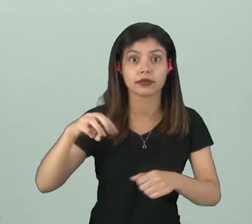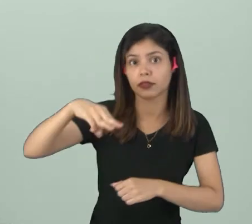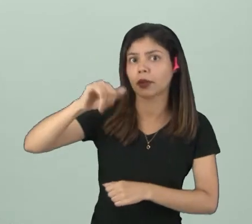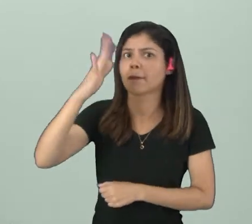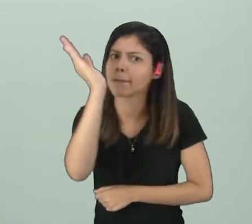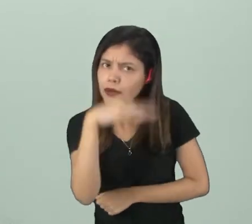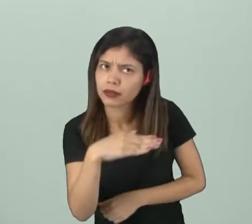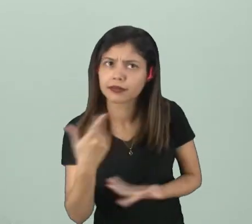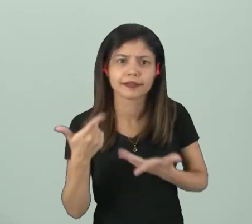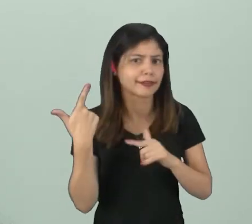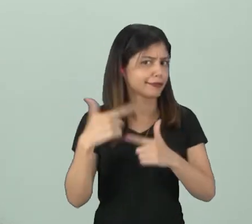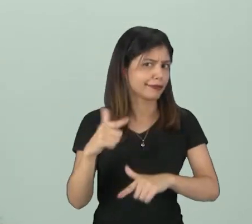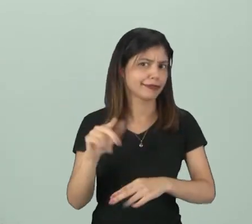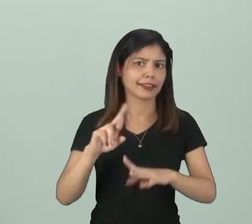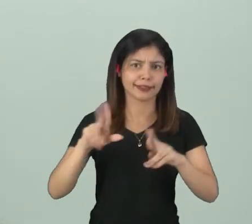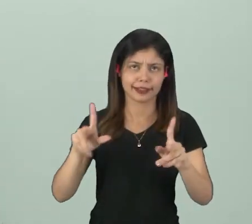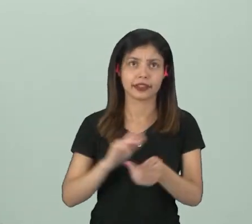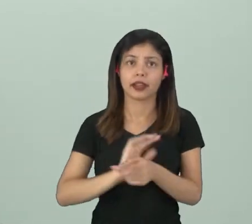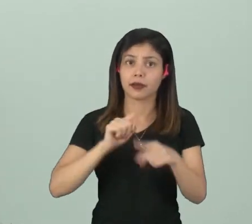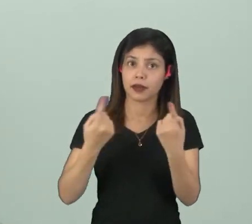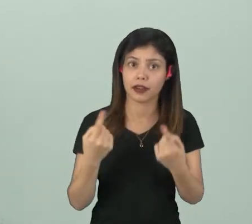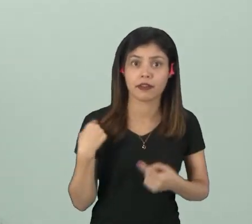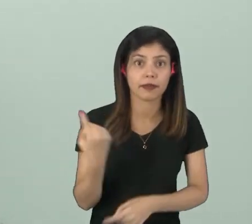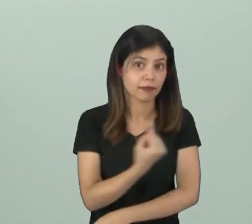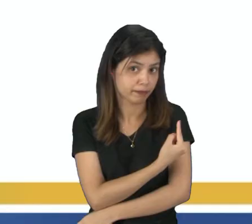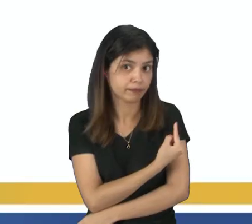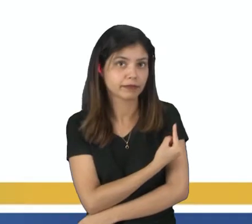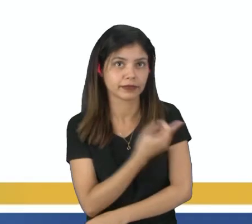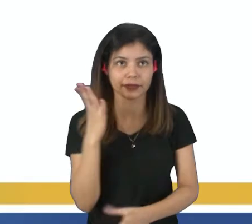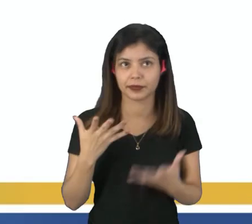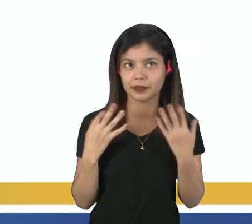Na fala não temos diferença, mas vamos ver se você acertou.